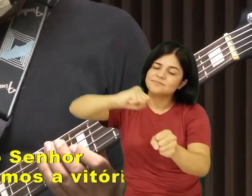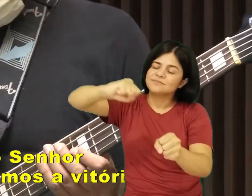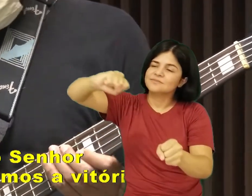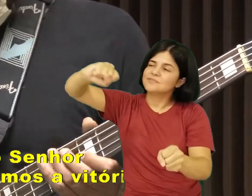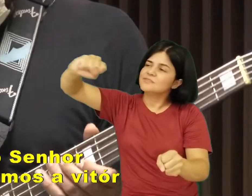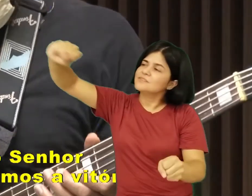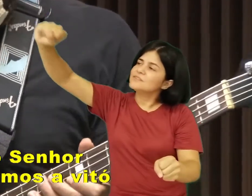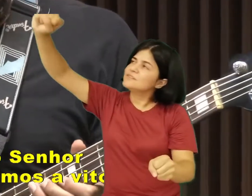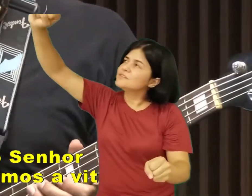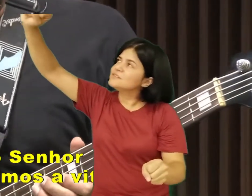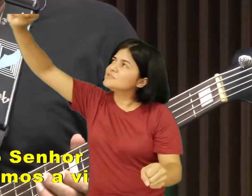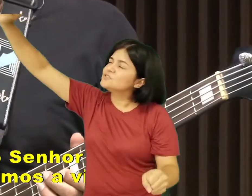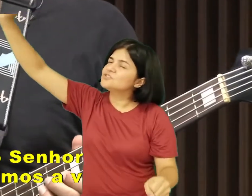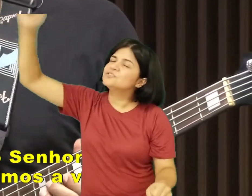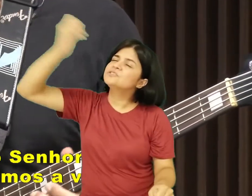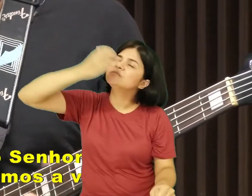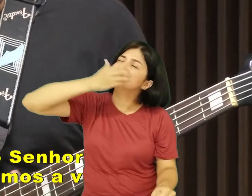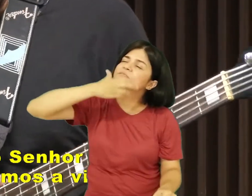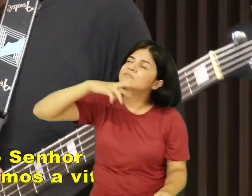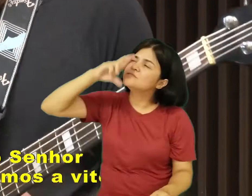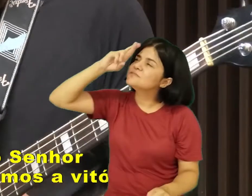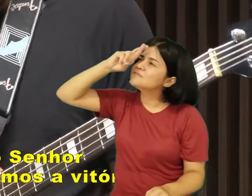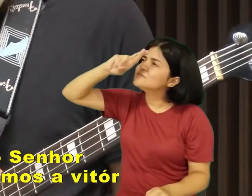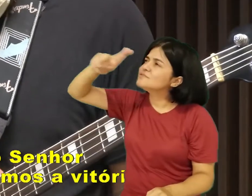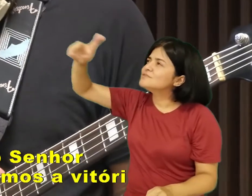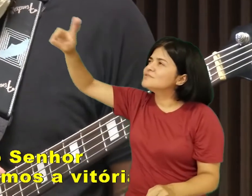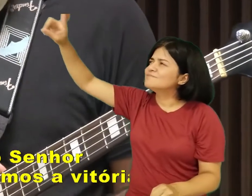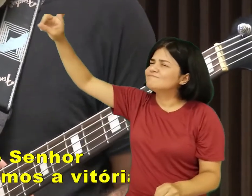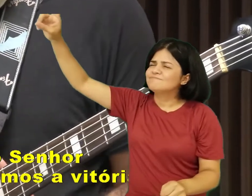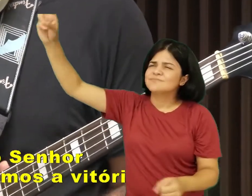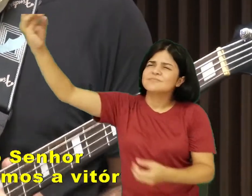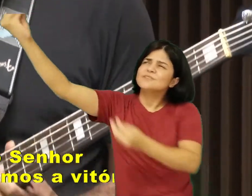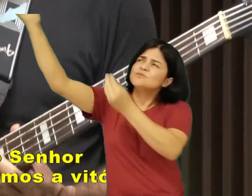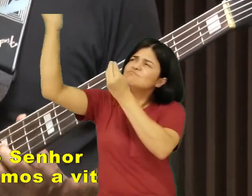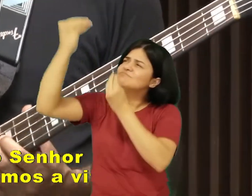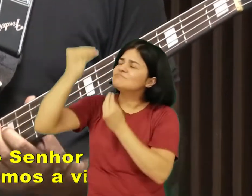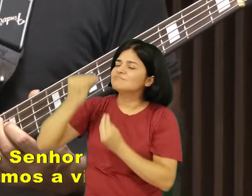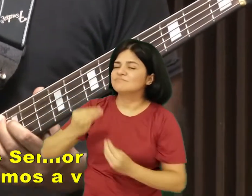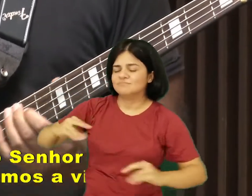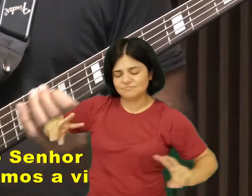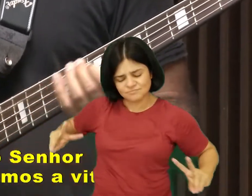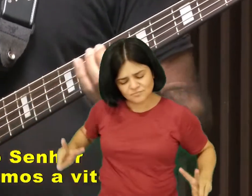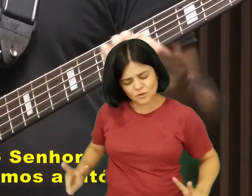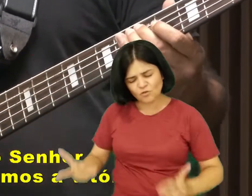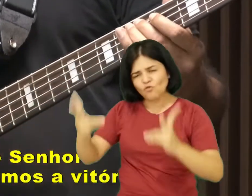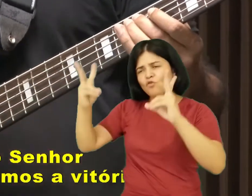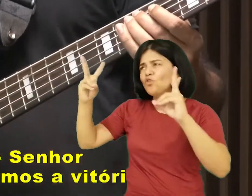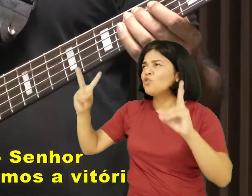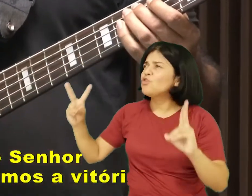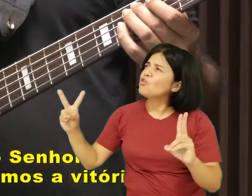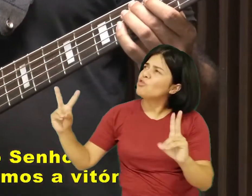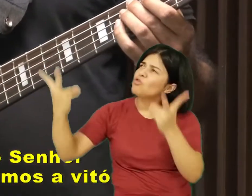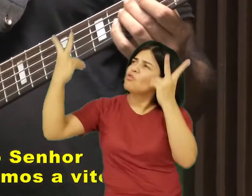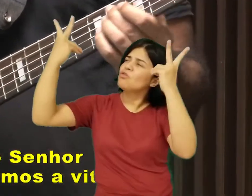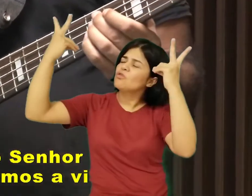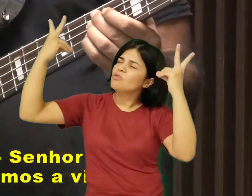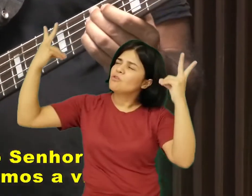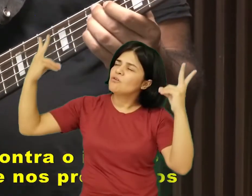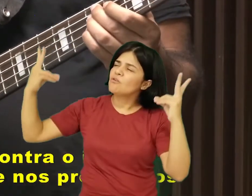Grande é o Senhor em quem nós temos a vitória